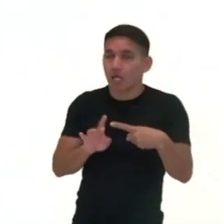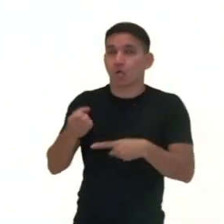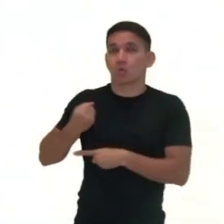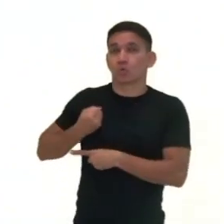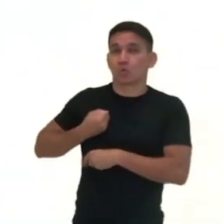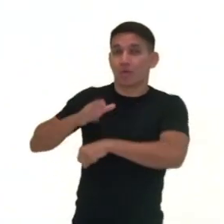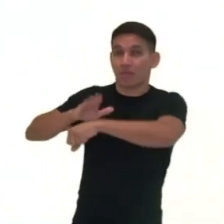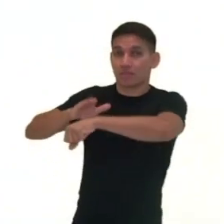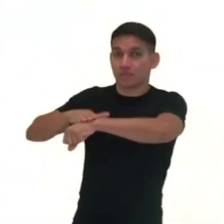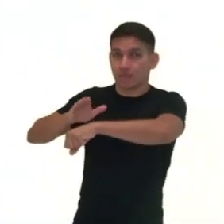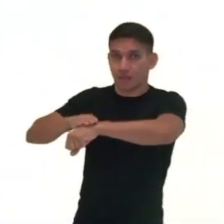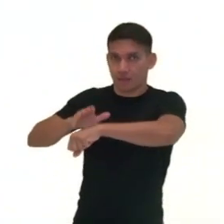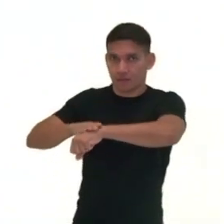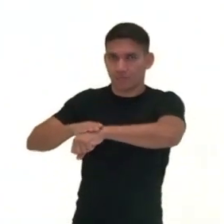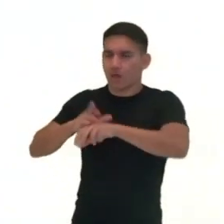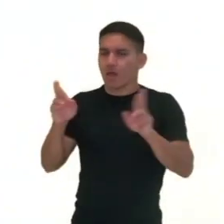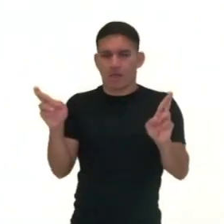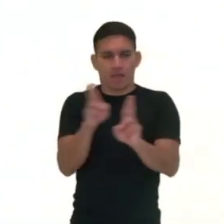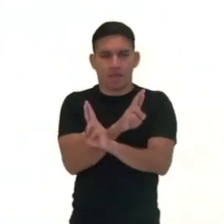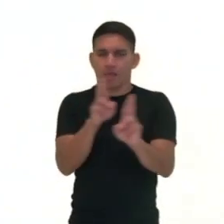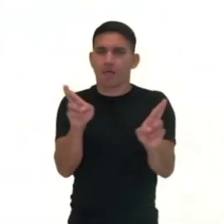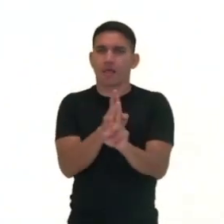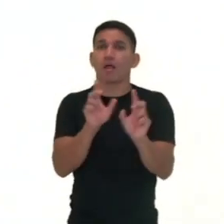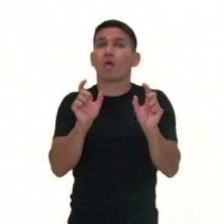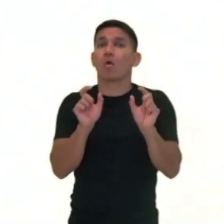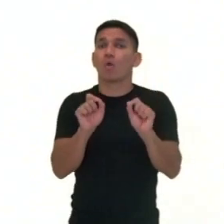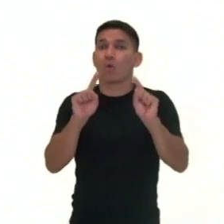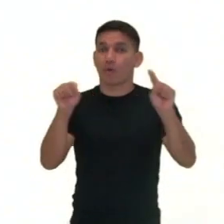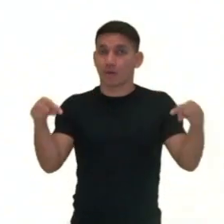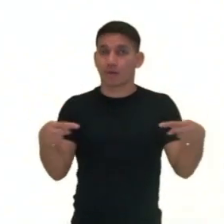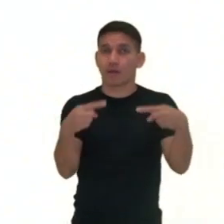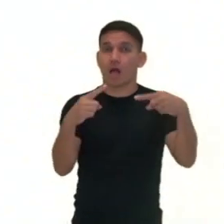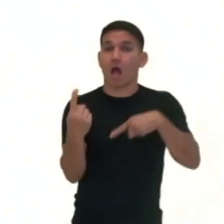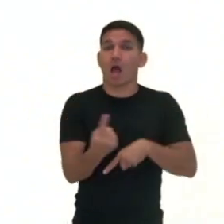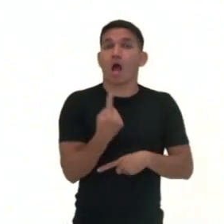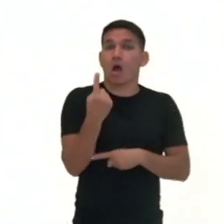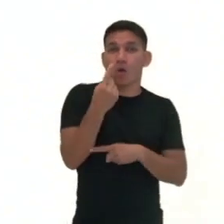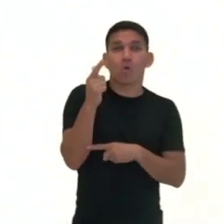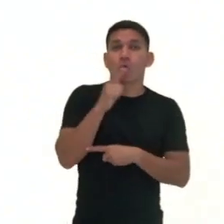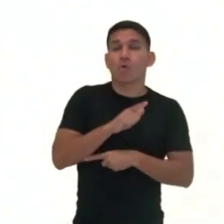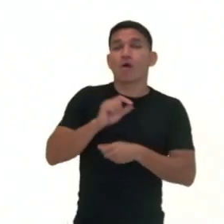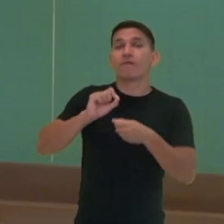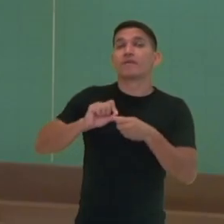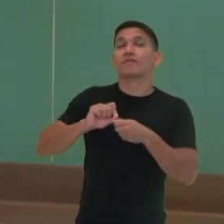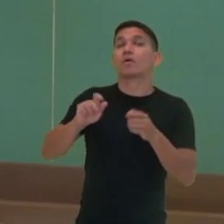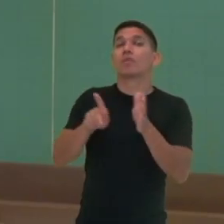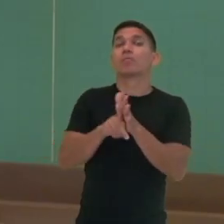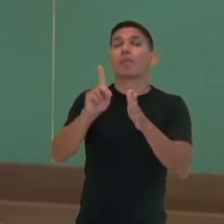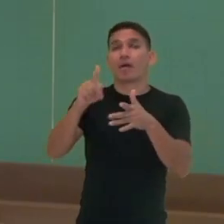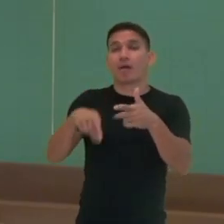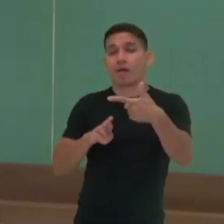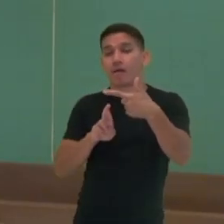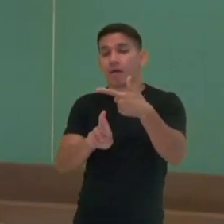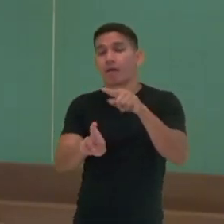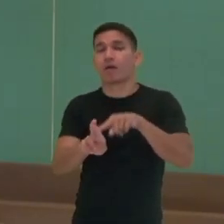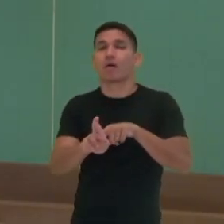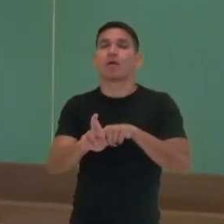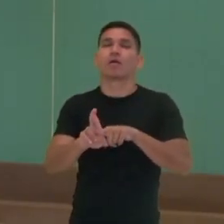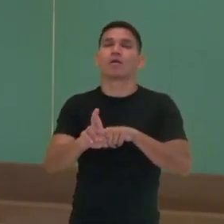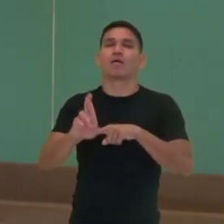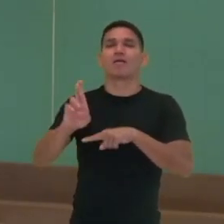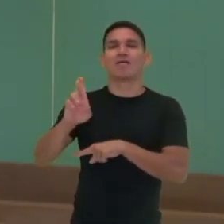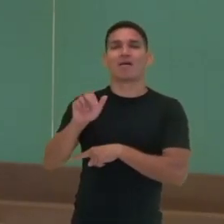tempo e associar com a sua altura, eu vou estar criando uma razão para cada